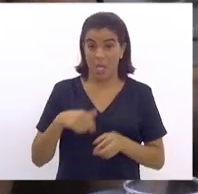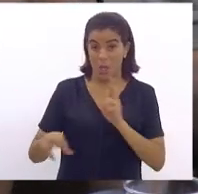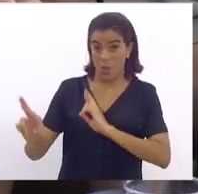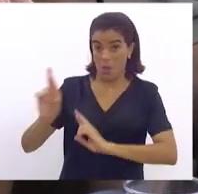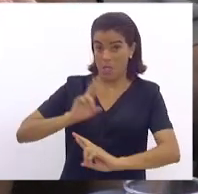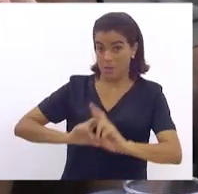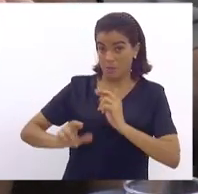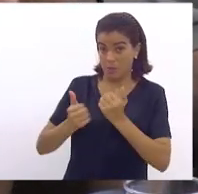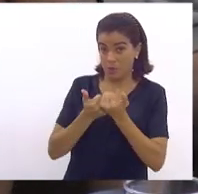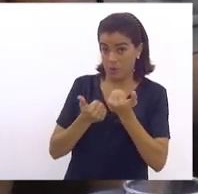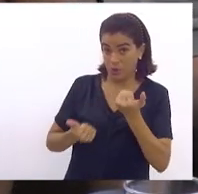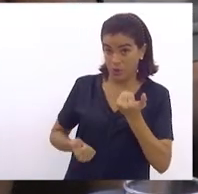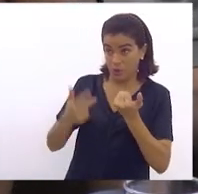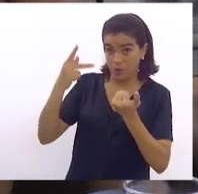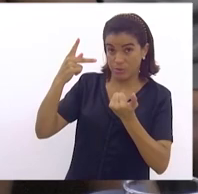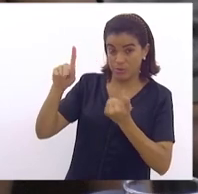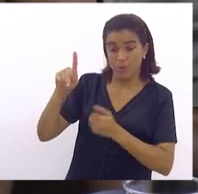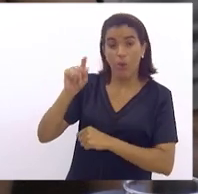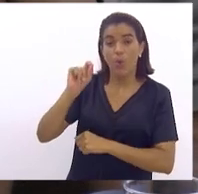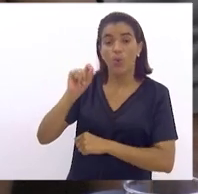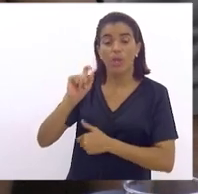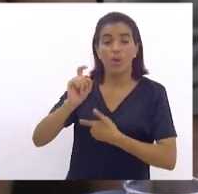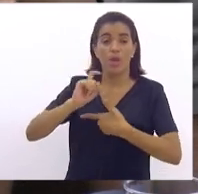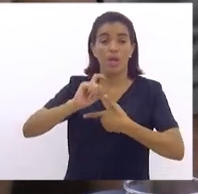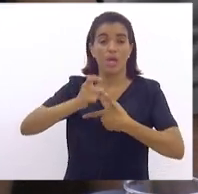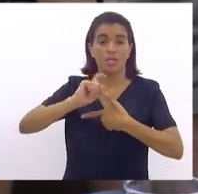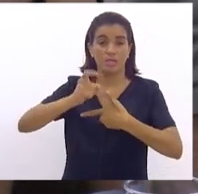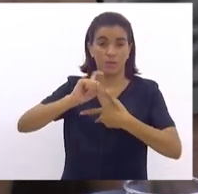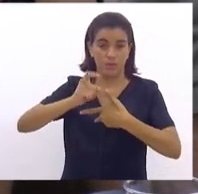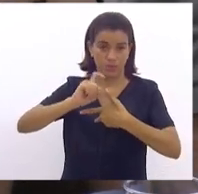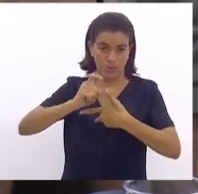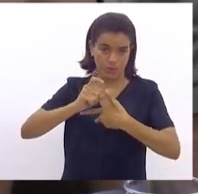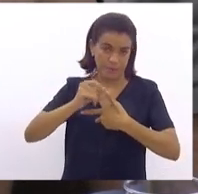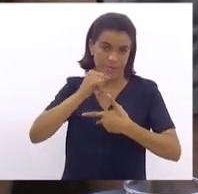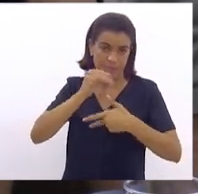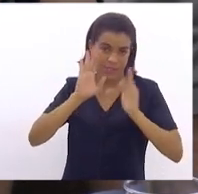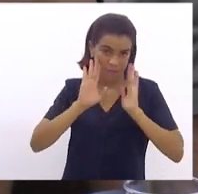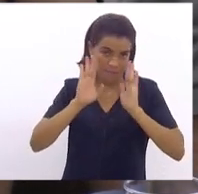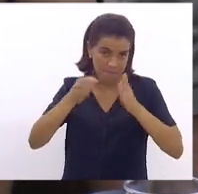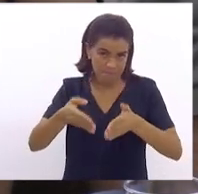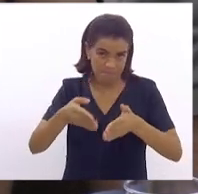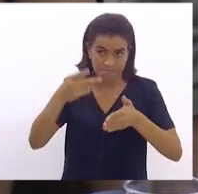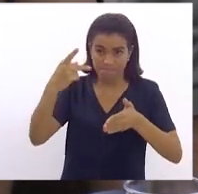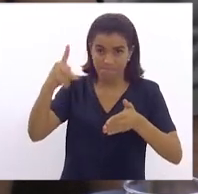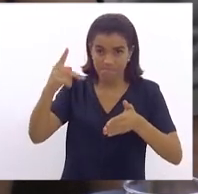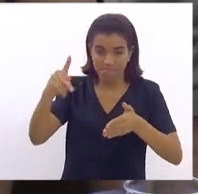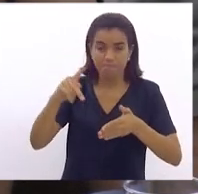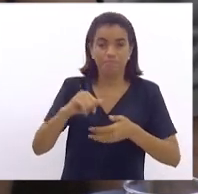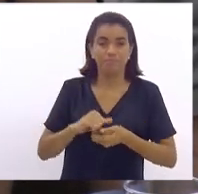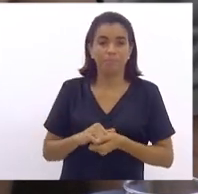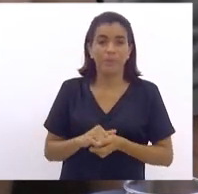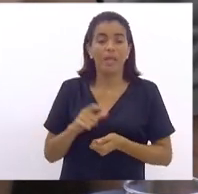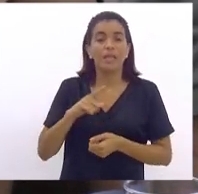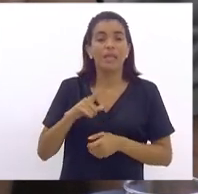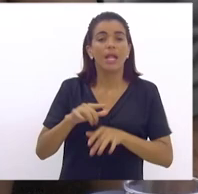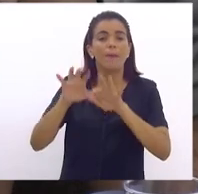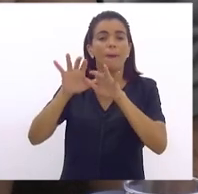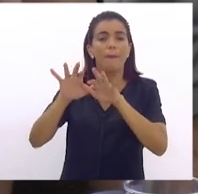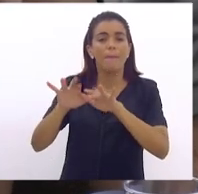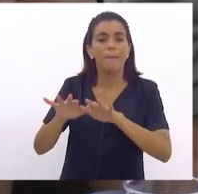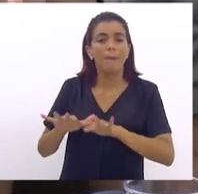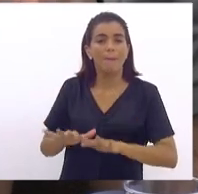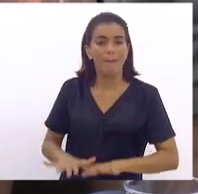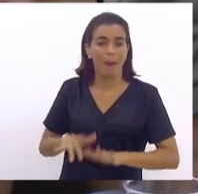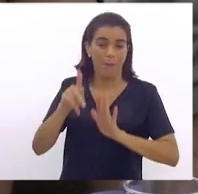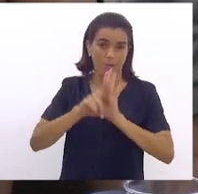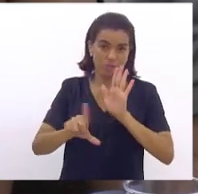da assessoria dele é que o executivo, no caso específico do seu, estaria finalizando um projeto de